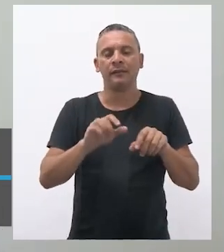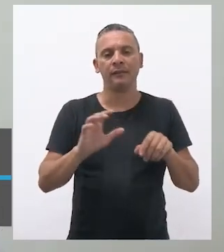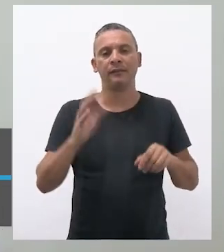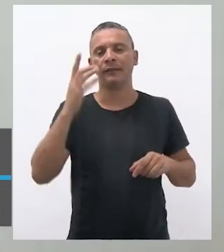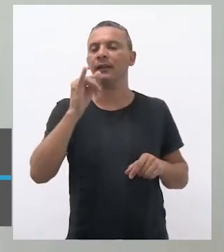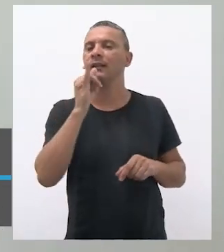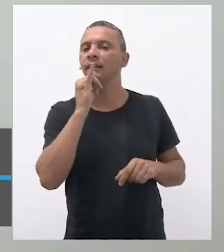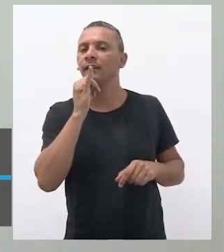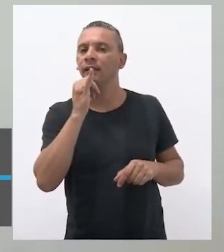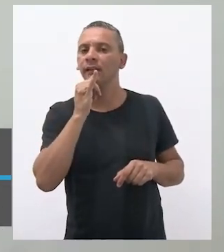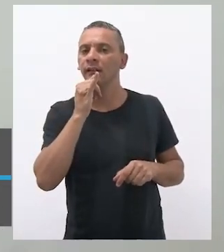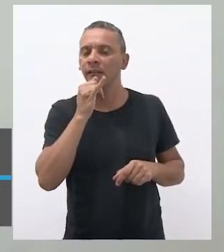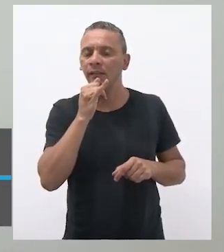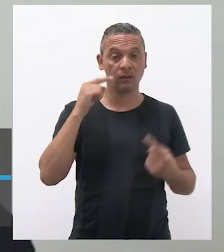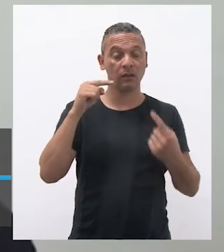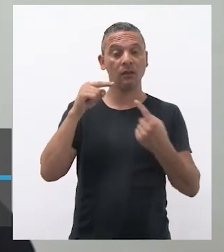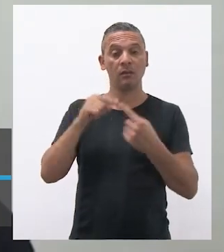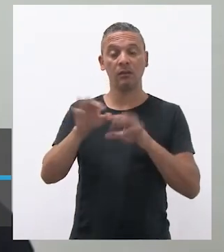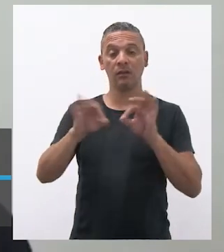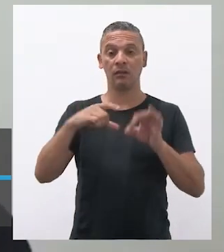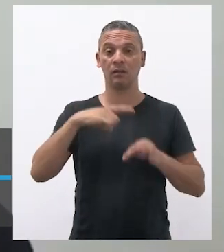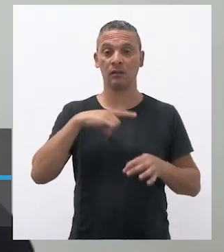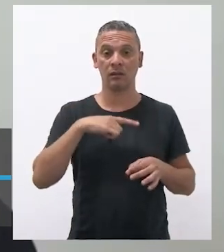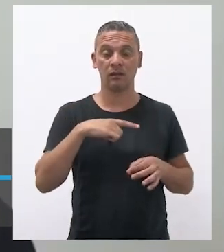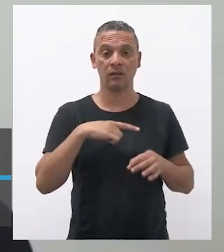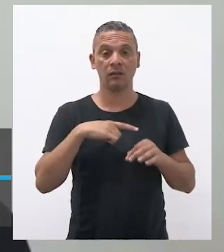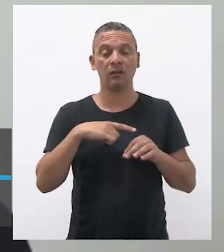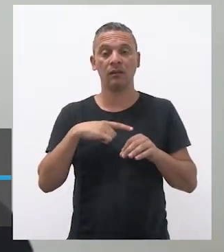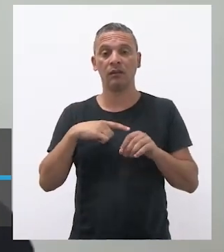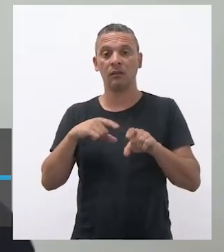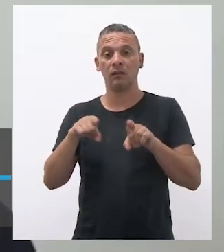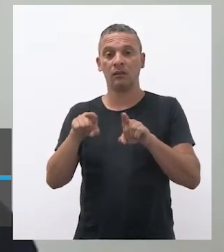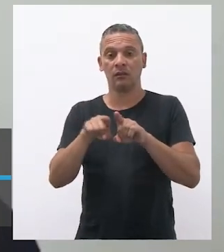obrigados a aceitar. Então, o Estado brasileiro,